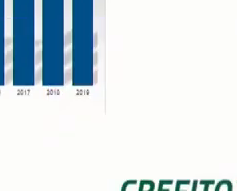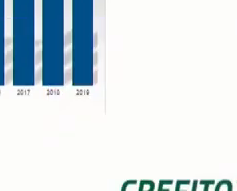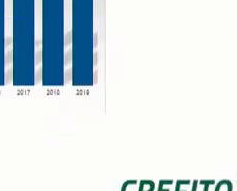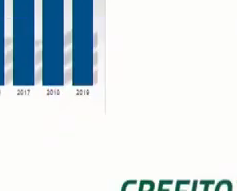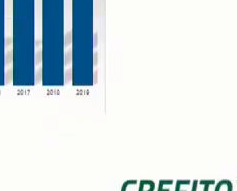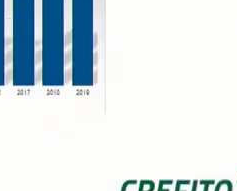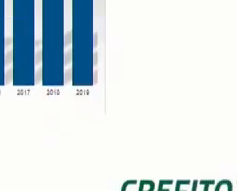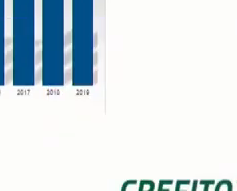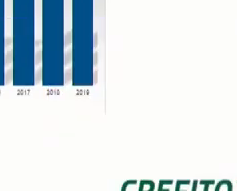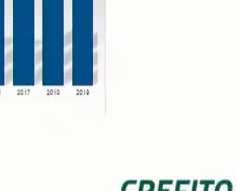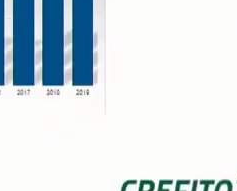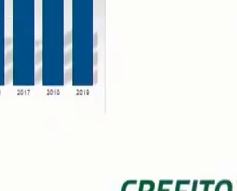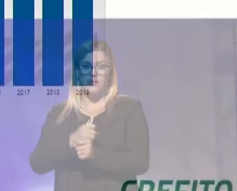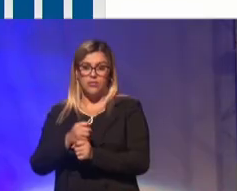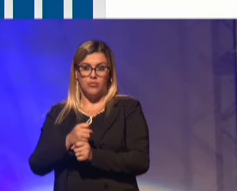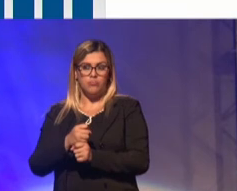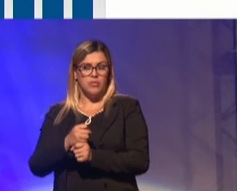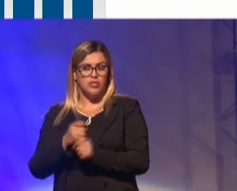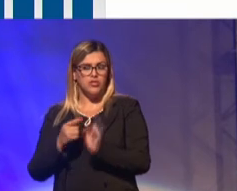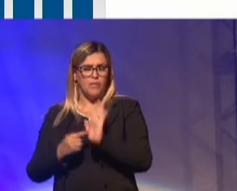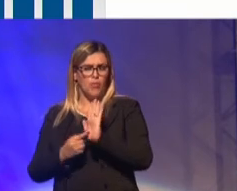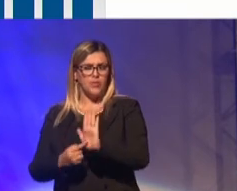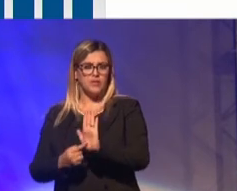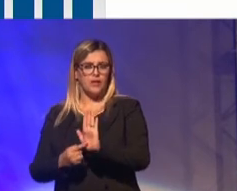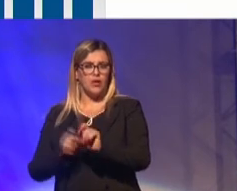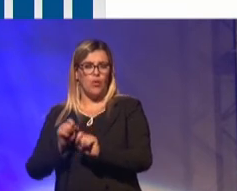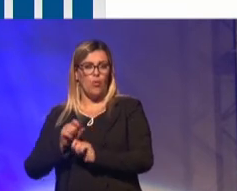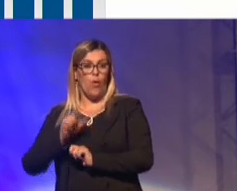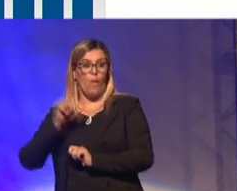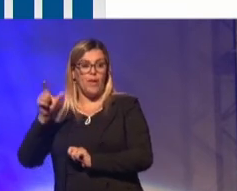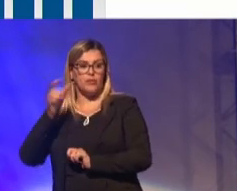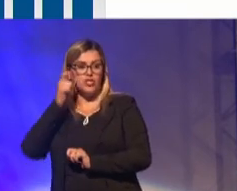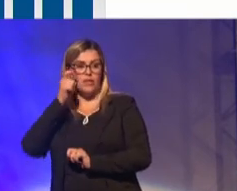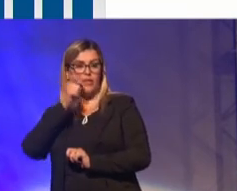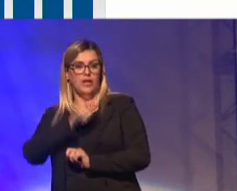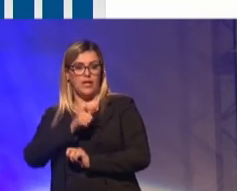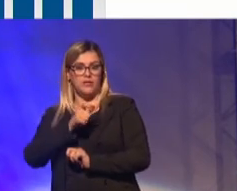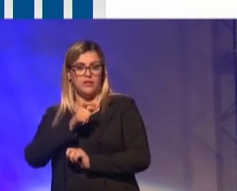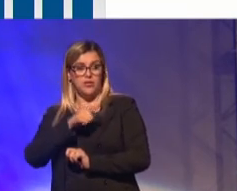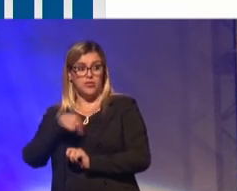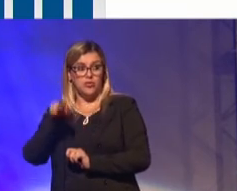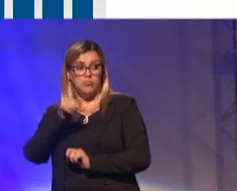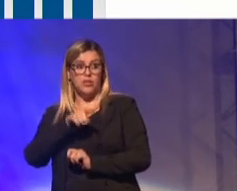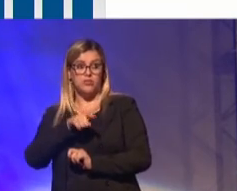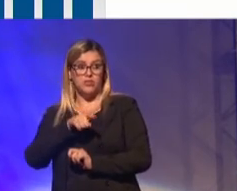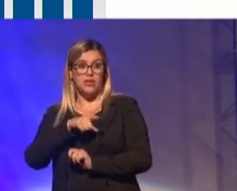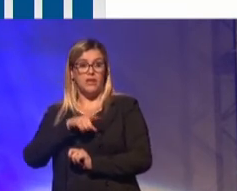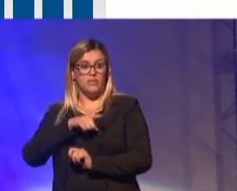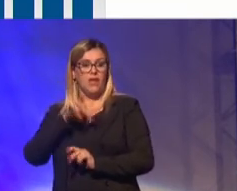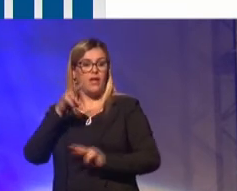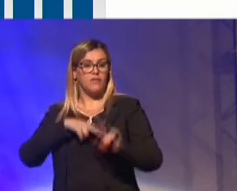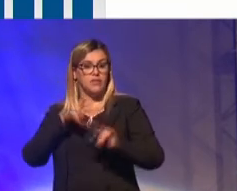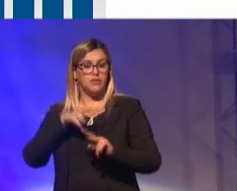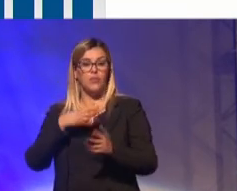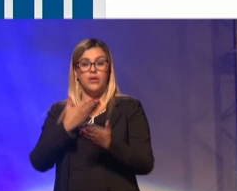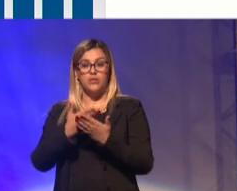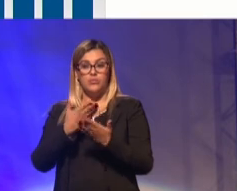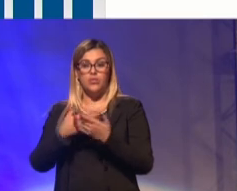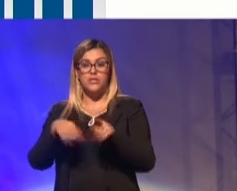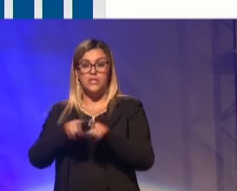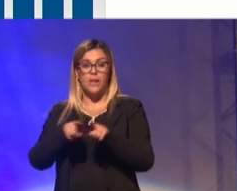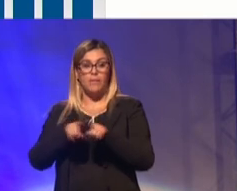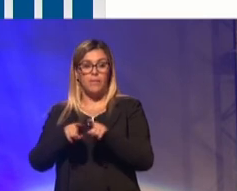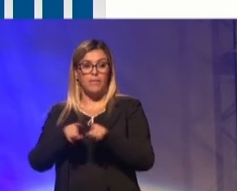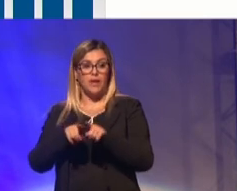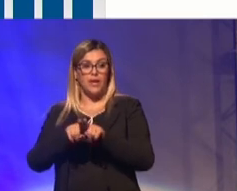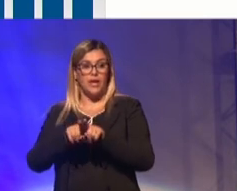mas a gente mostra uma tendência aí de aumento de interesse de publicações, muitas revisões e estudos, principalmente